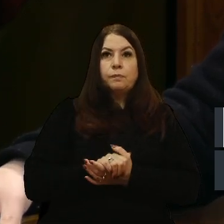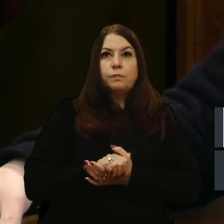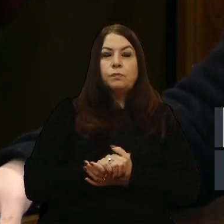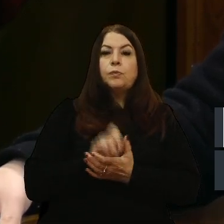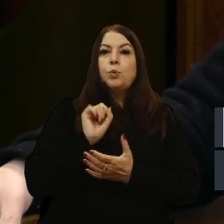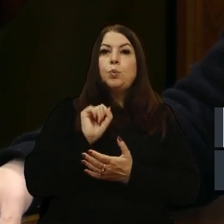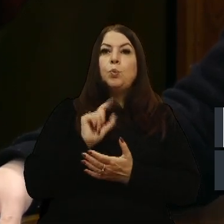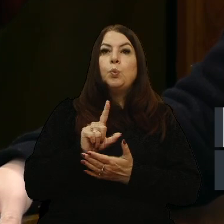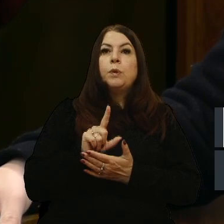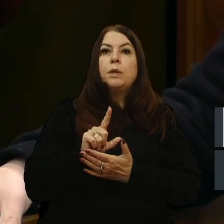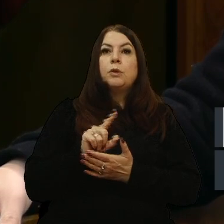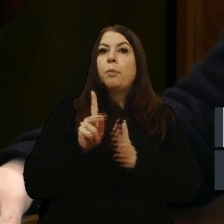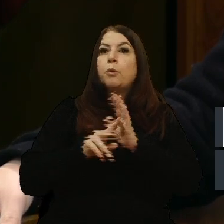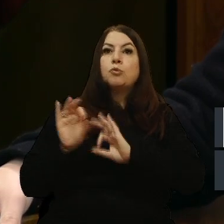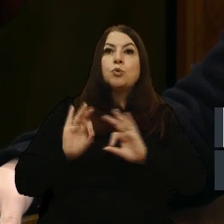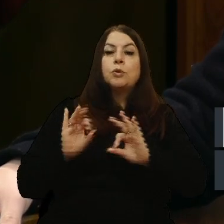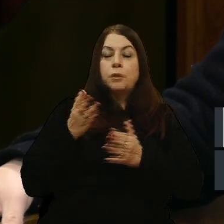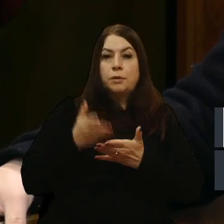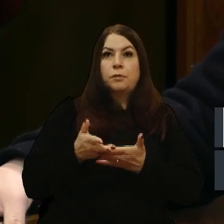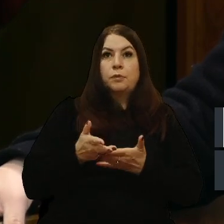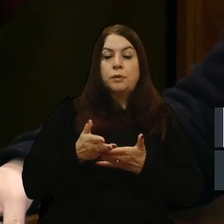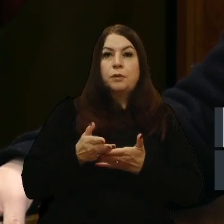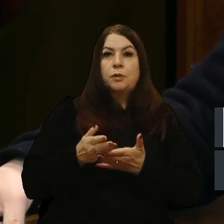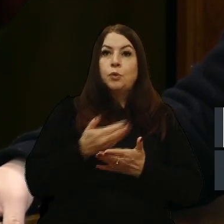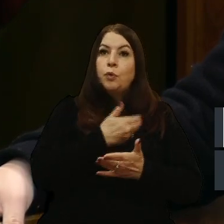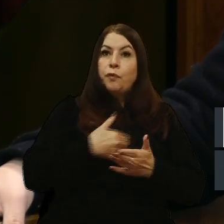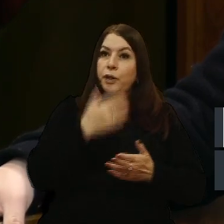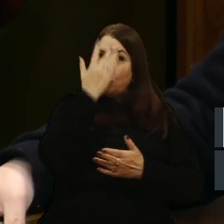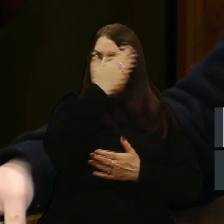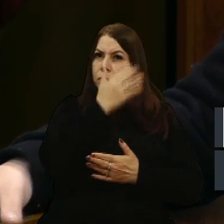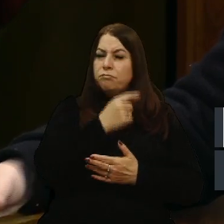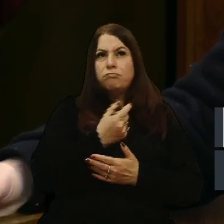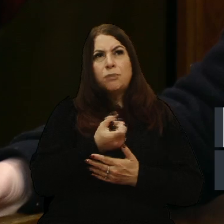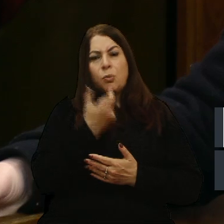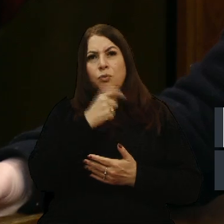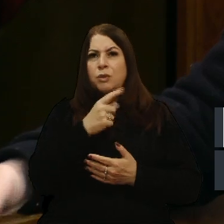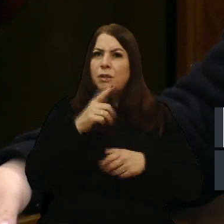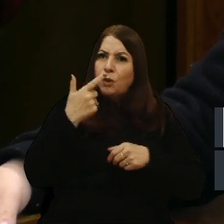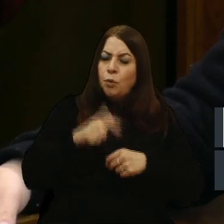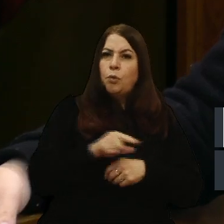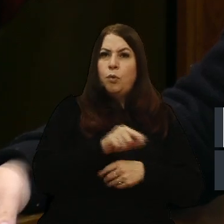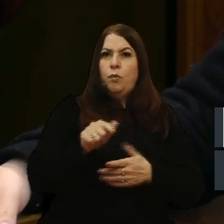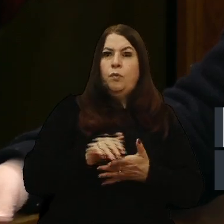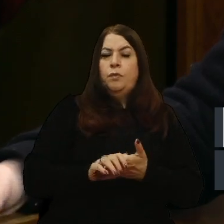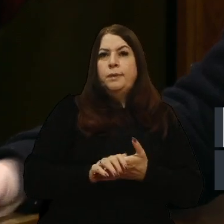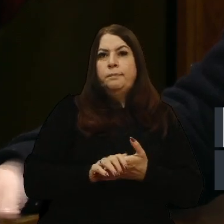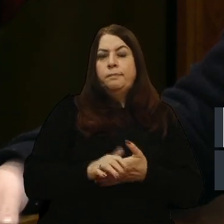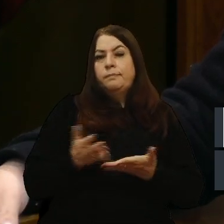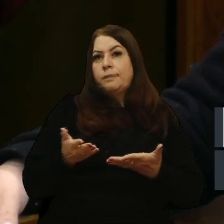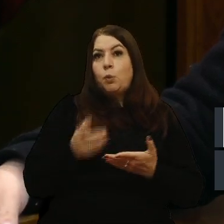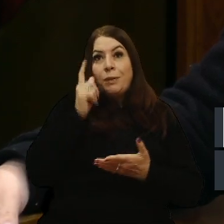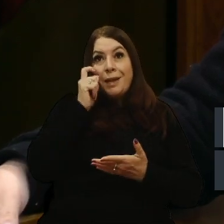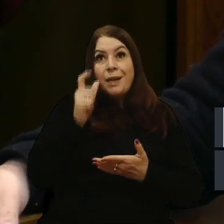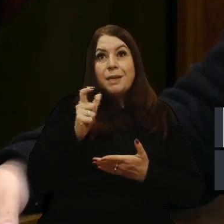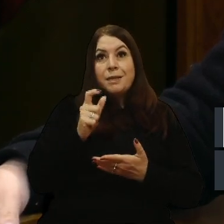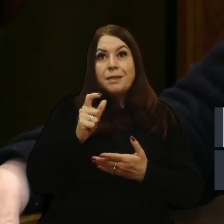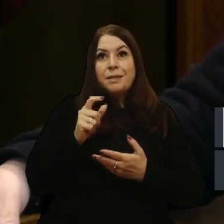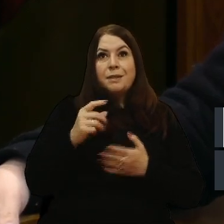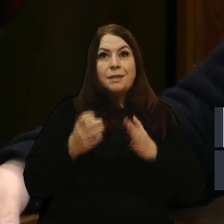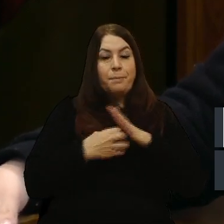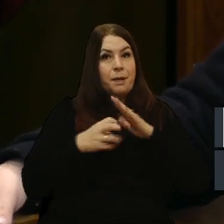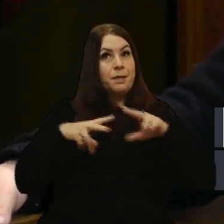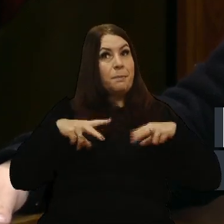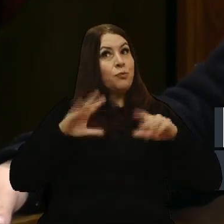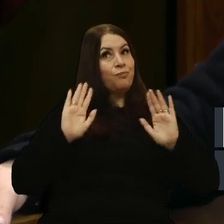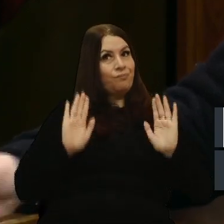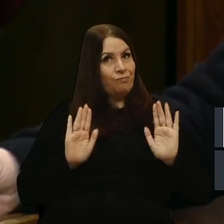Qual que é o projeto que o governo Adiló tem? A impressão que eu tenho é que, mais uma vez, é o interesse da iniciativa privada.